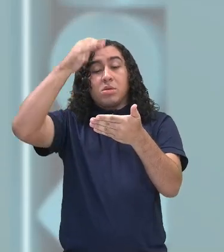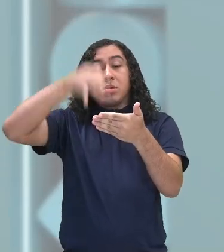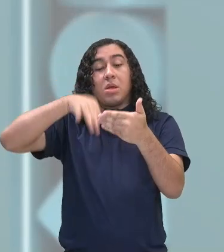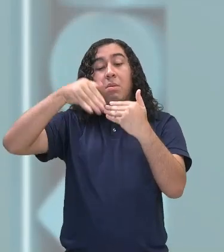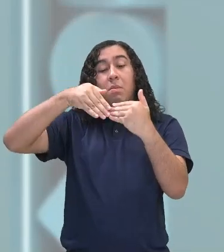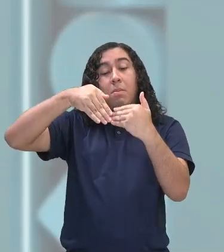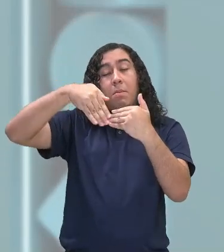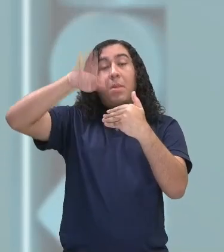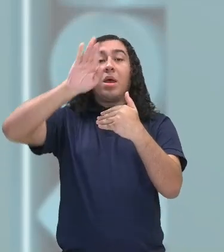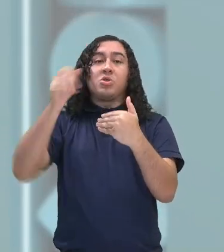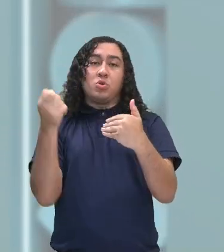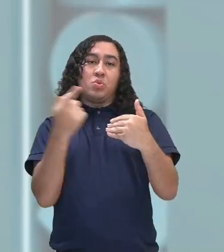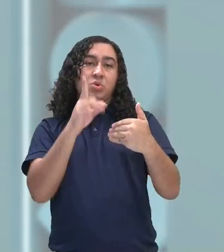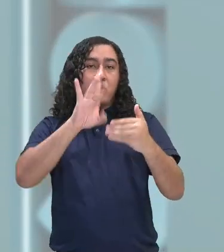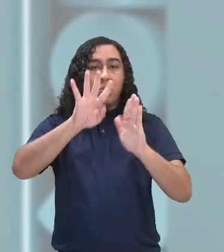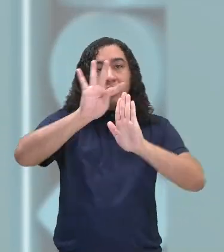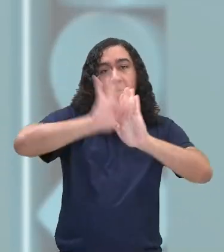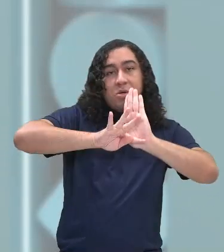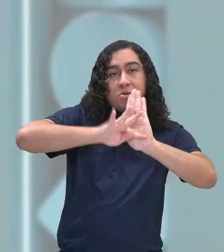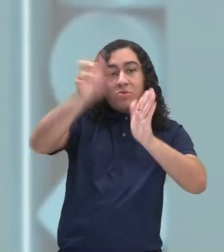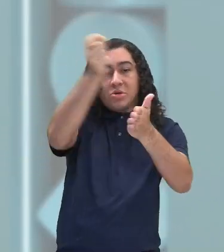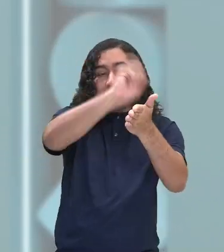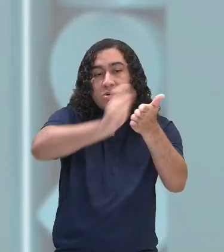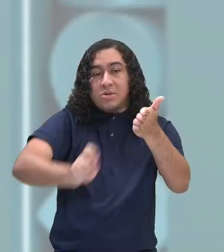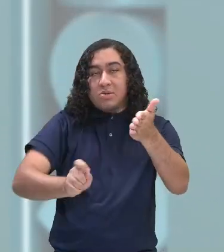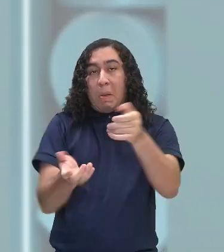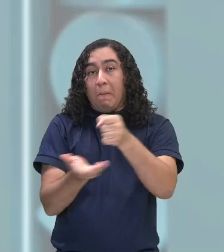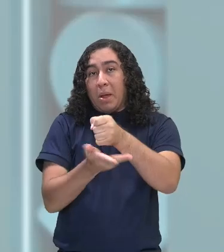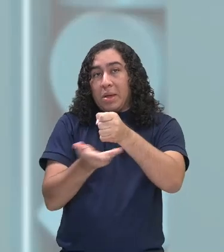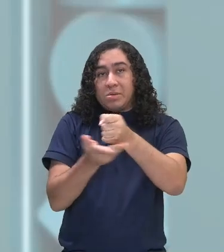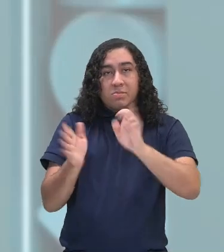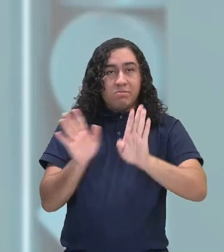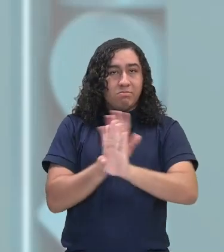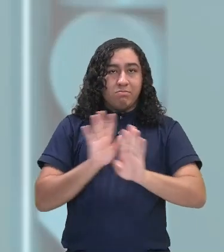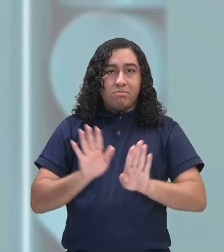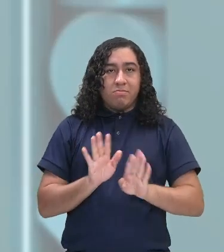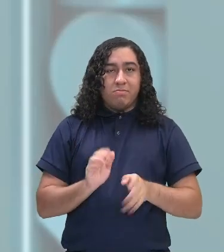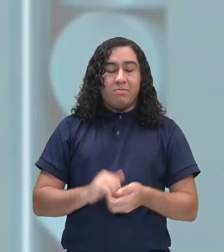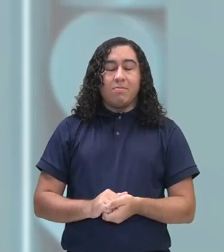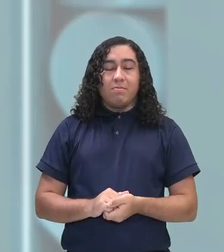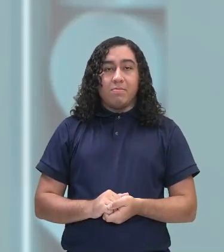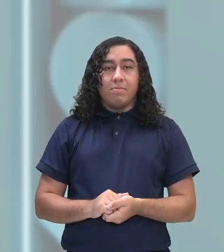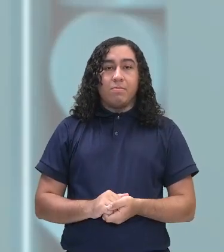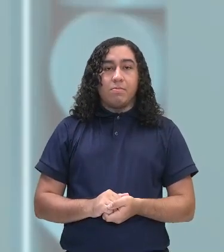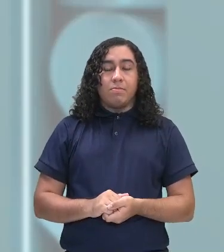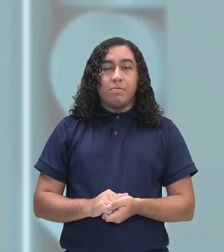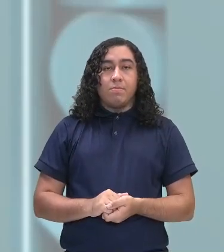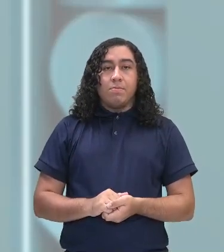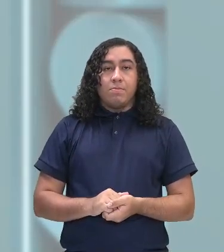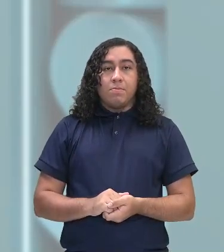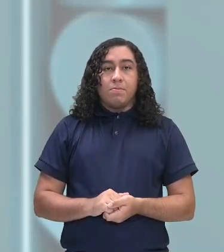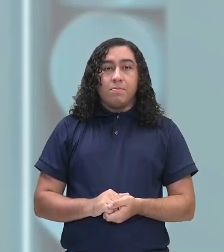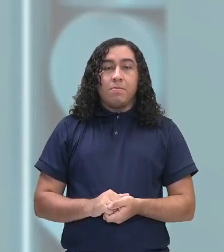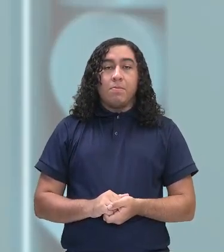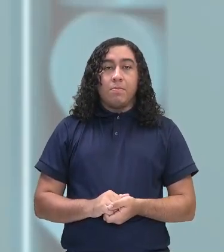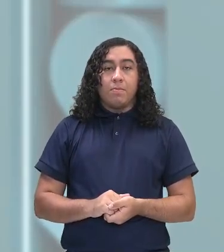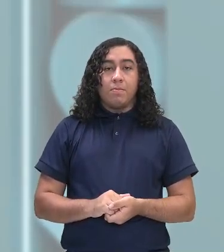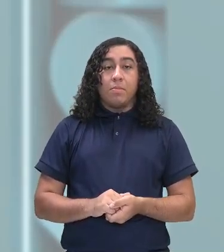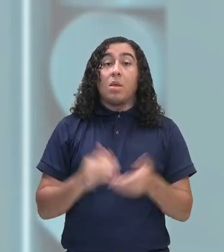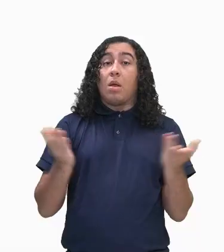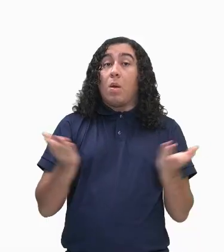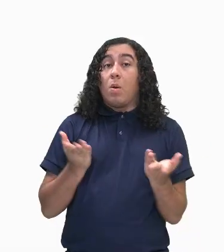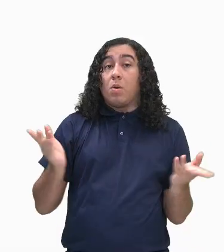além daquilo que está escrito, daquilo que é básico, daquilo que está superficial, né? Então vamos ver